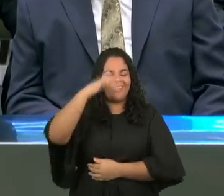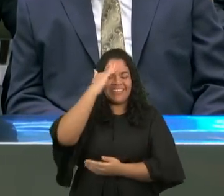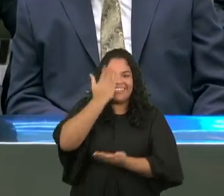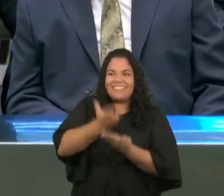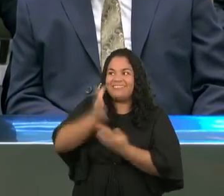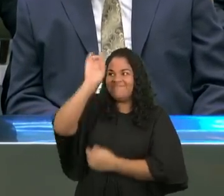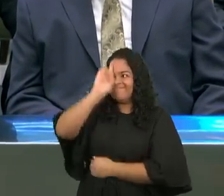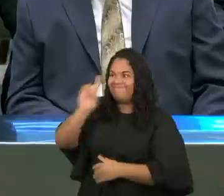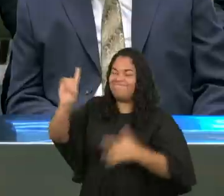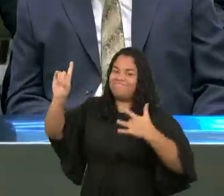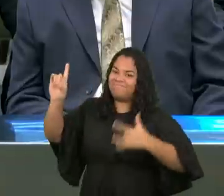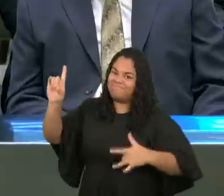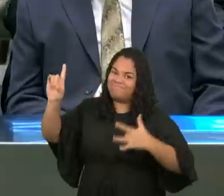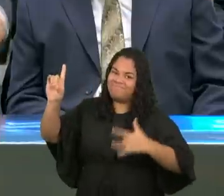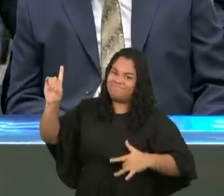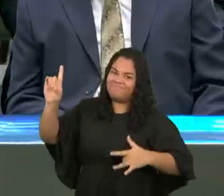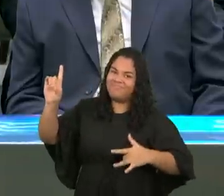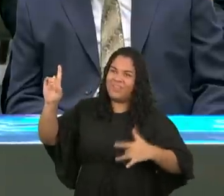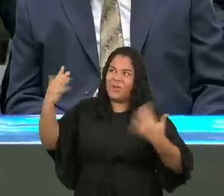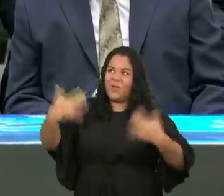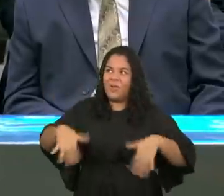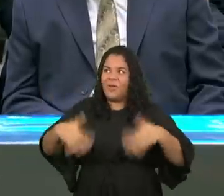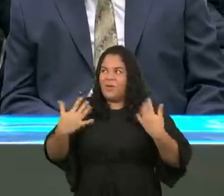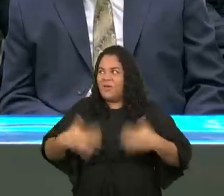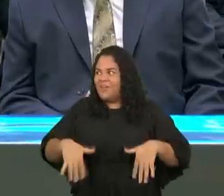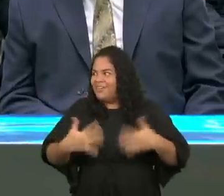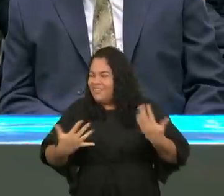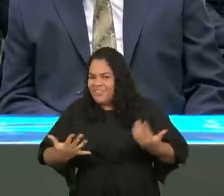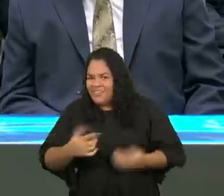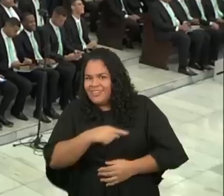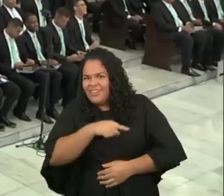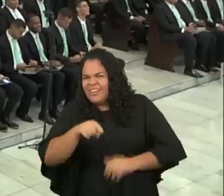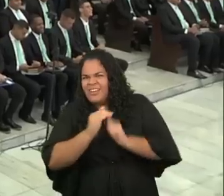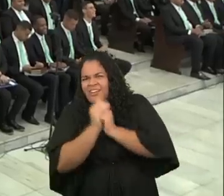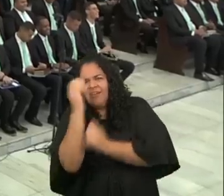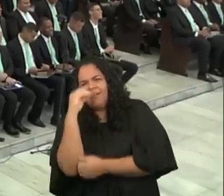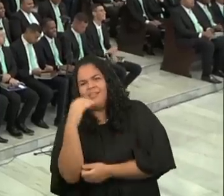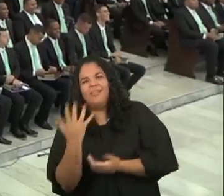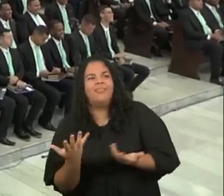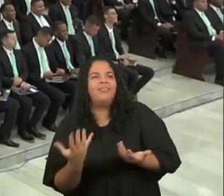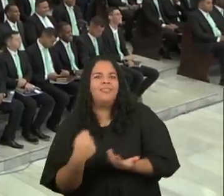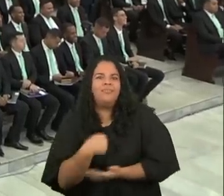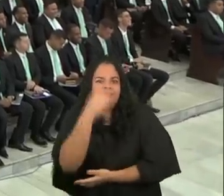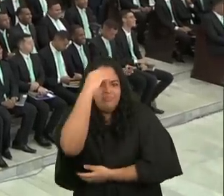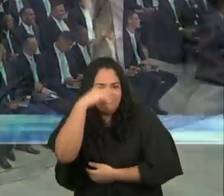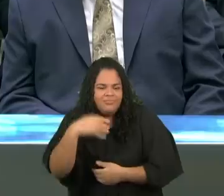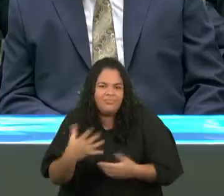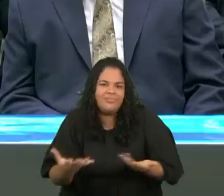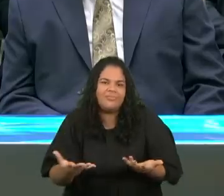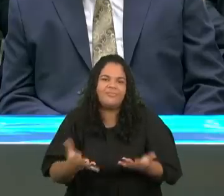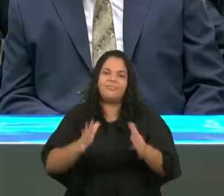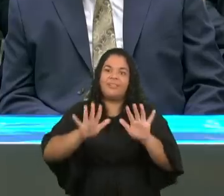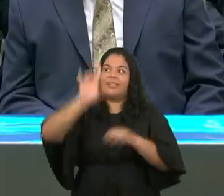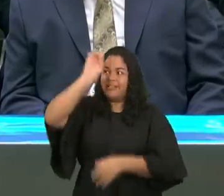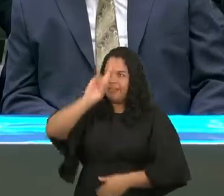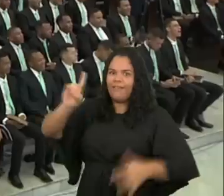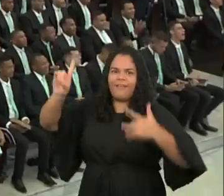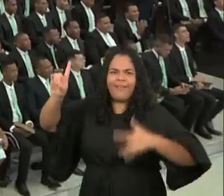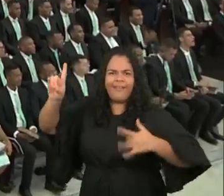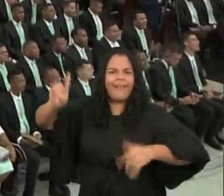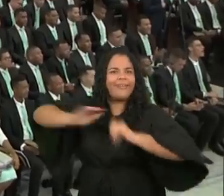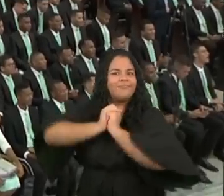nós. Ai, ai, ai, se for pelo amém, eu já vou parando. Deus vai ter misericórdia de